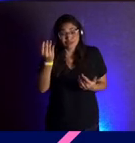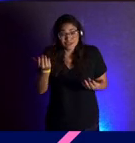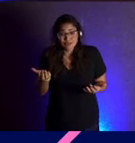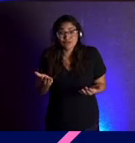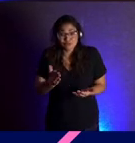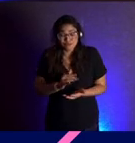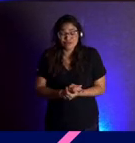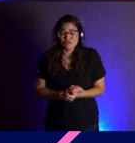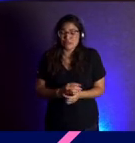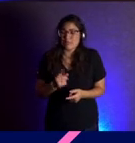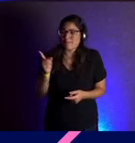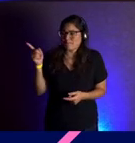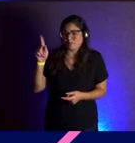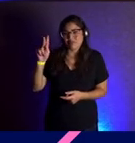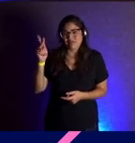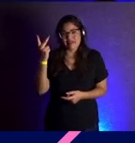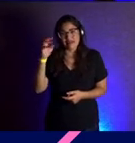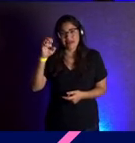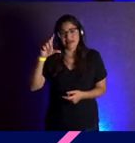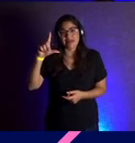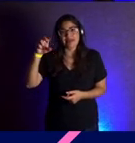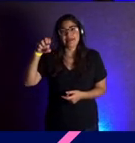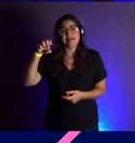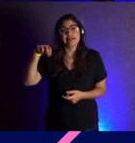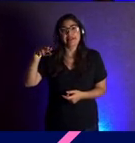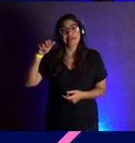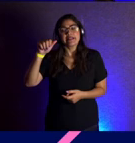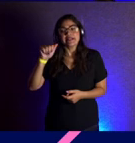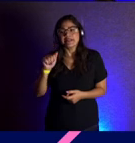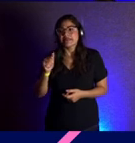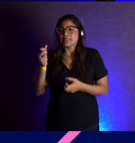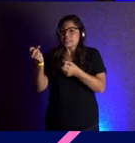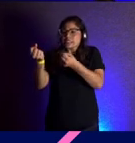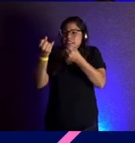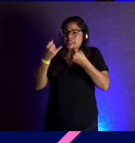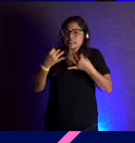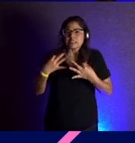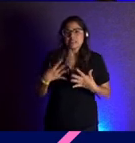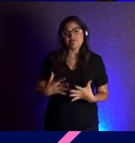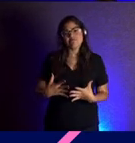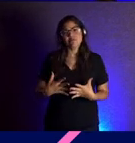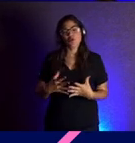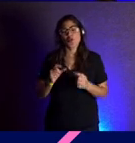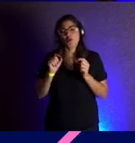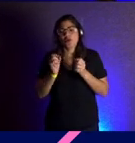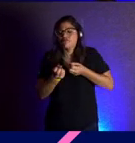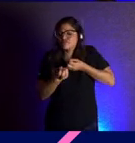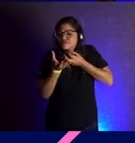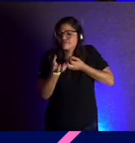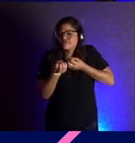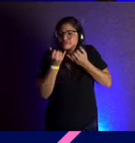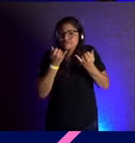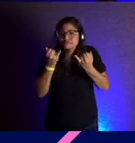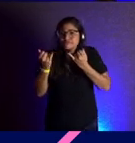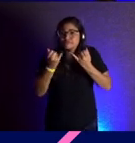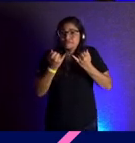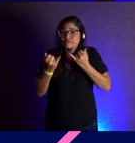E o que a Helena trouxe em termos da importância da disponibilização de dados é absolutamente central,